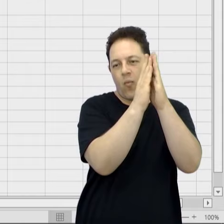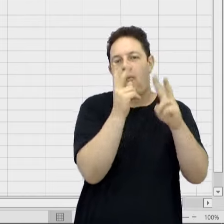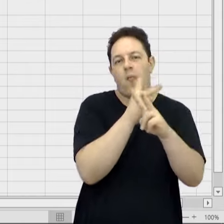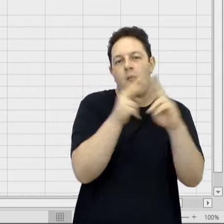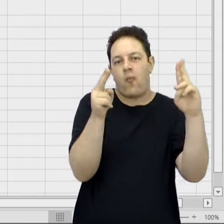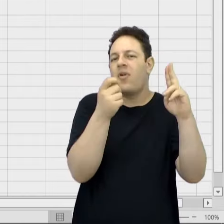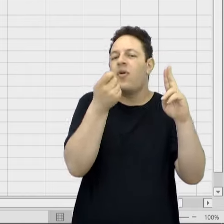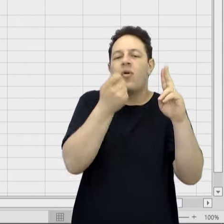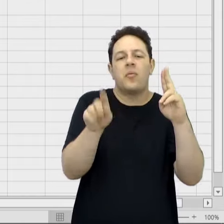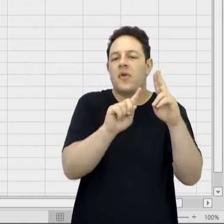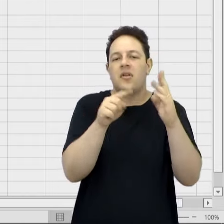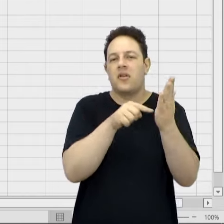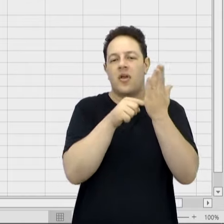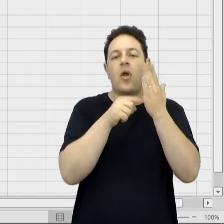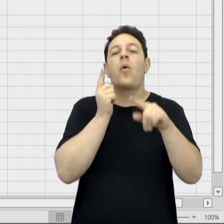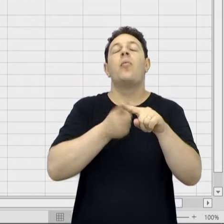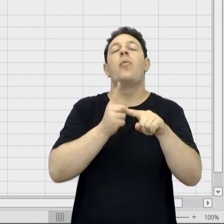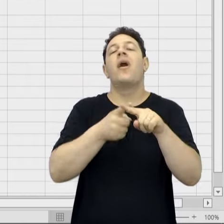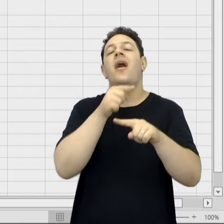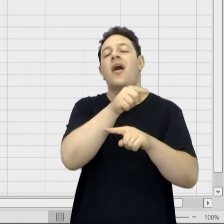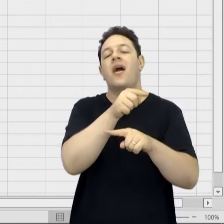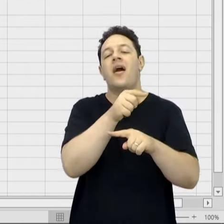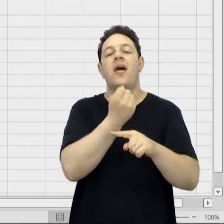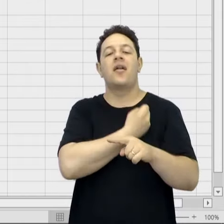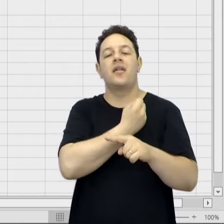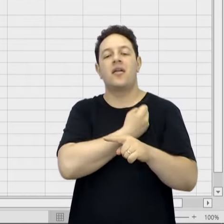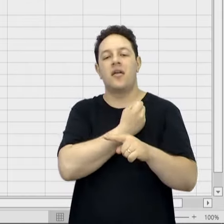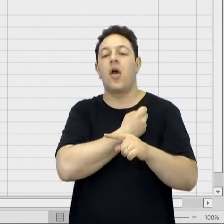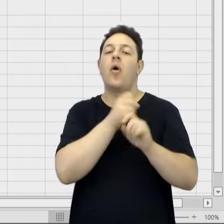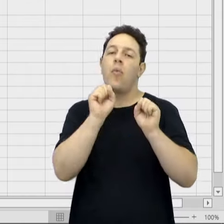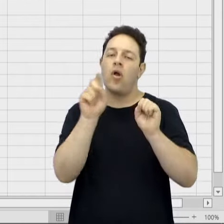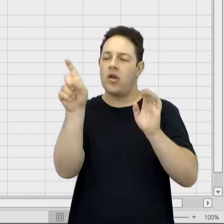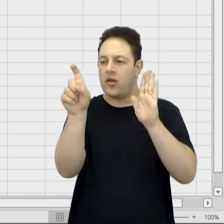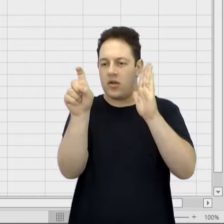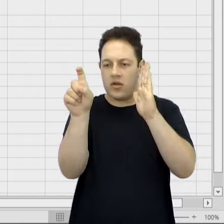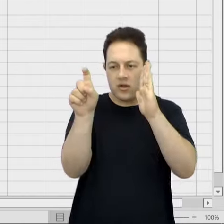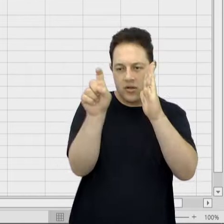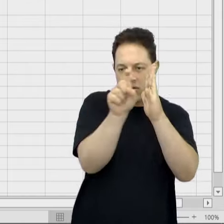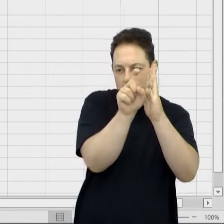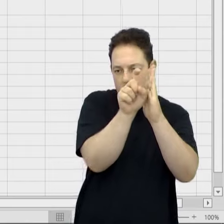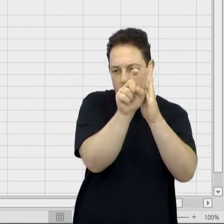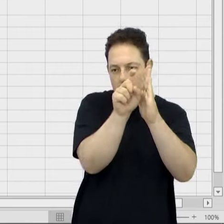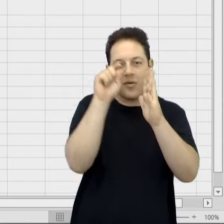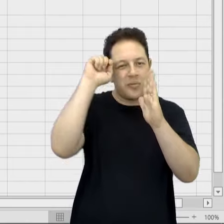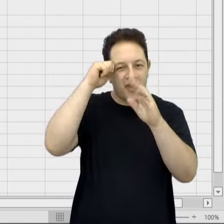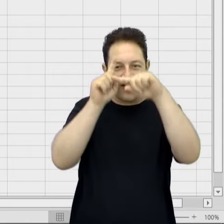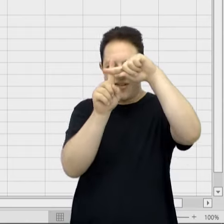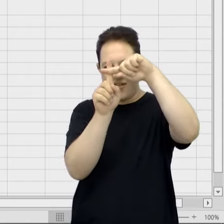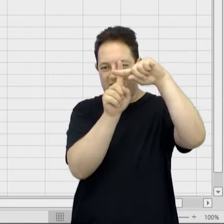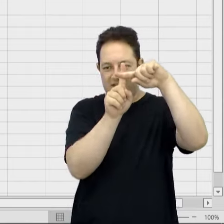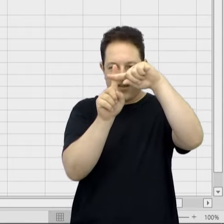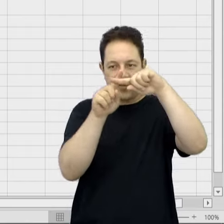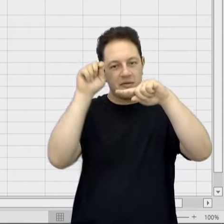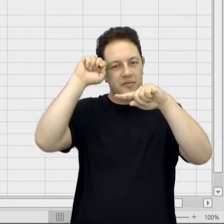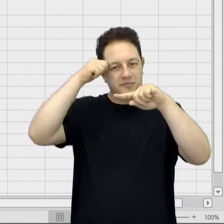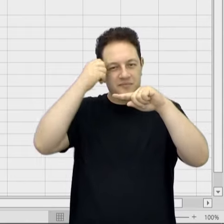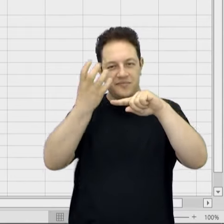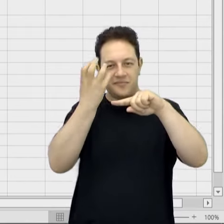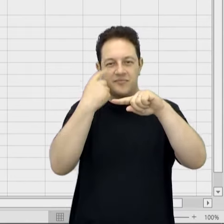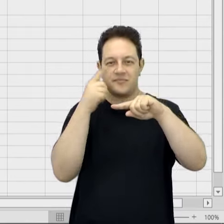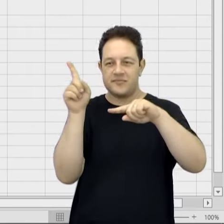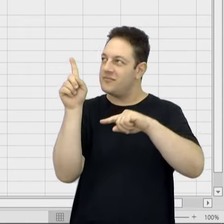não precisa aparecer. Para ocultar, ou a gente empurra quando a flechinha tiver preta, assim, bem assim